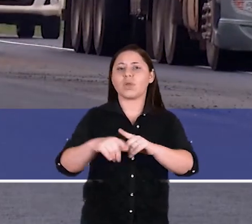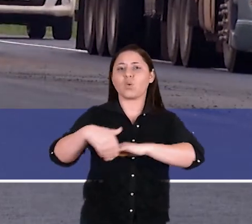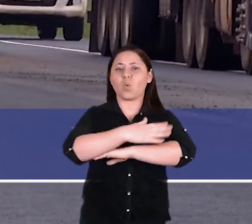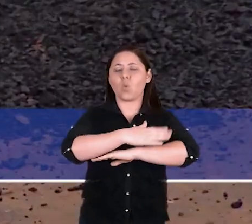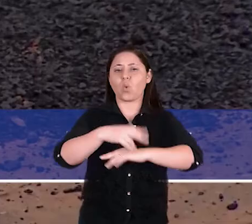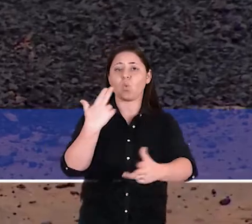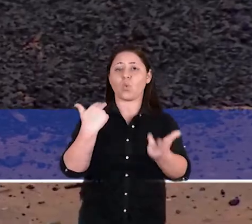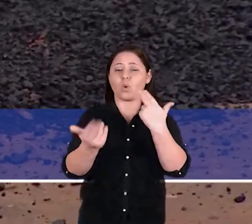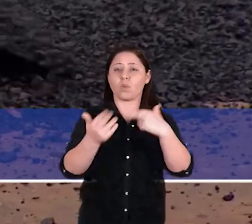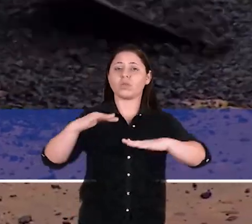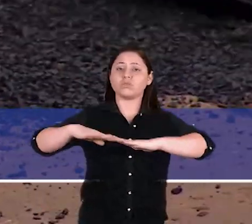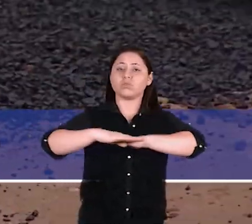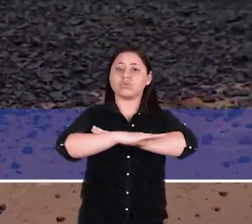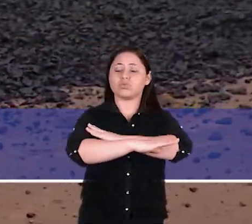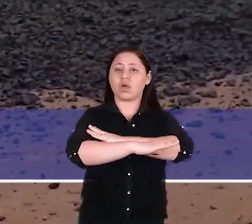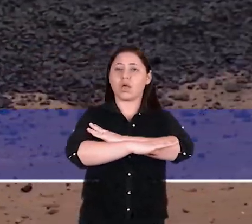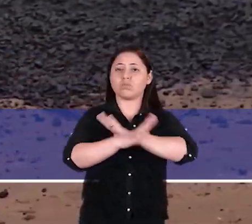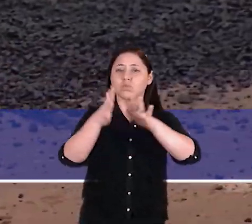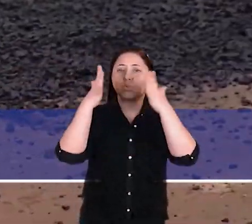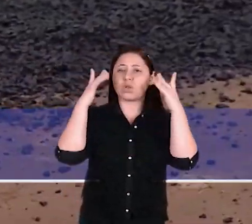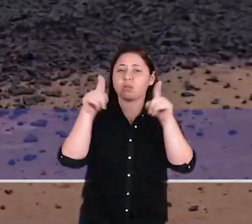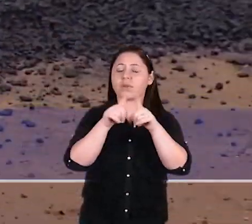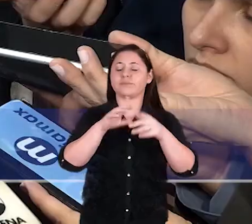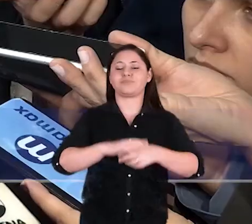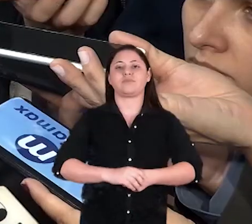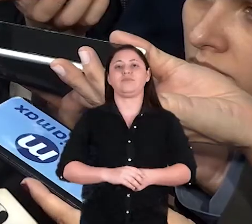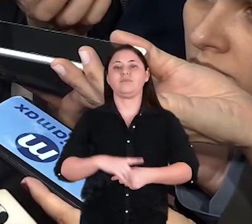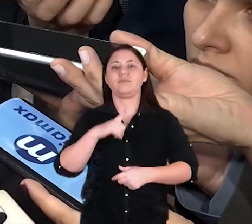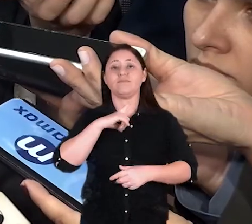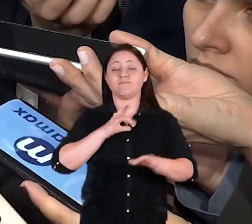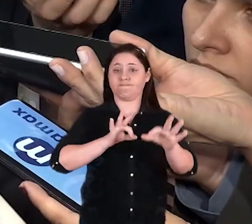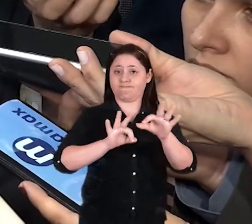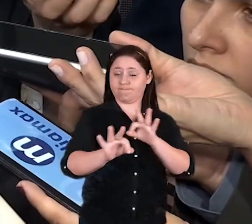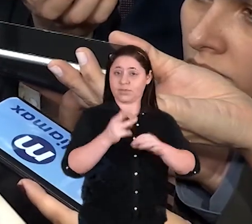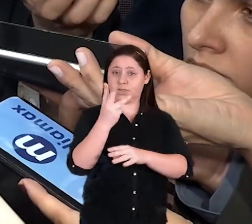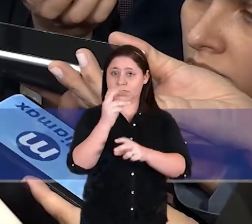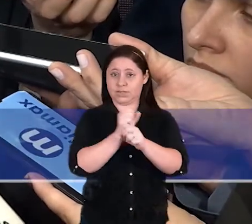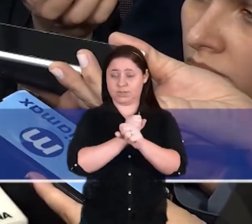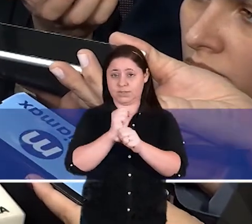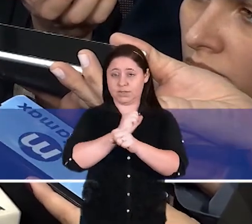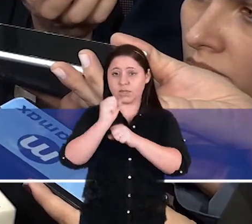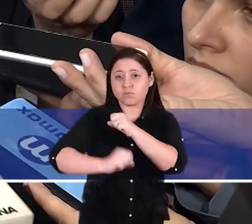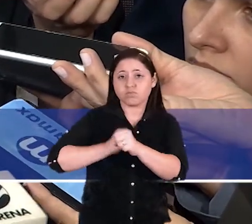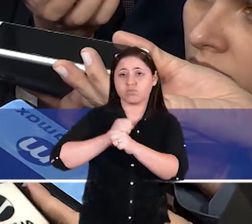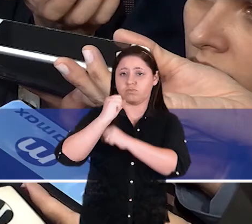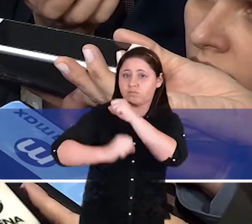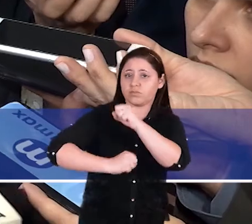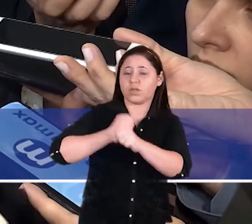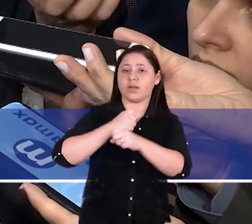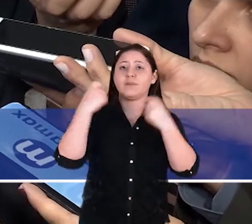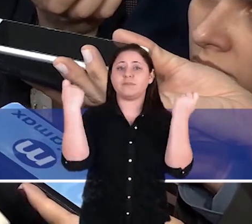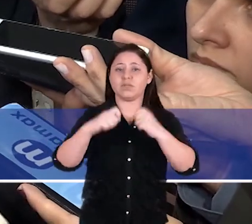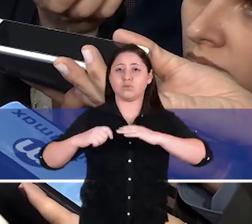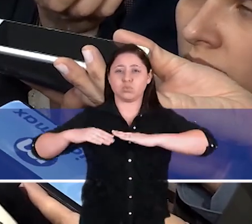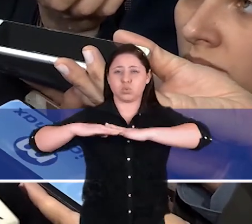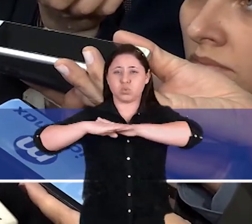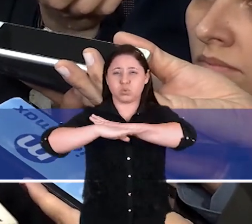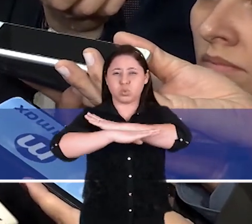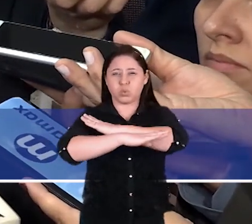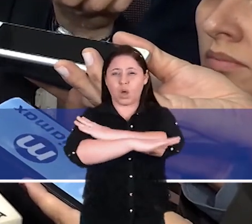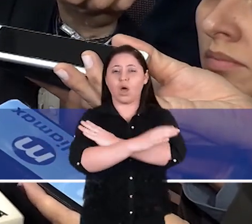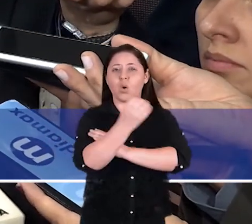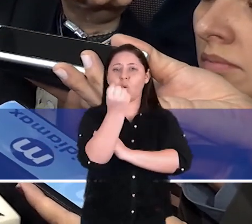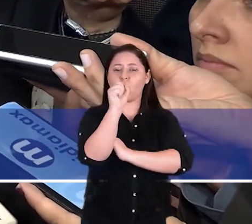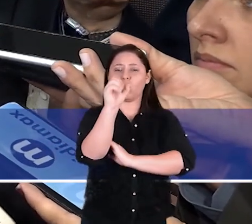pavimentação e drenagem de vias urbanas e rodovias. Nós temos um planejamento para os próximos 3 anos, que nós